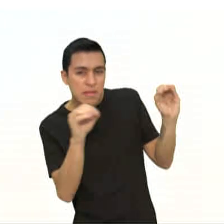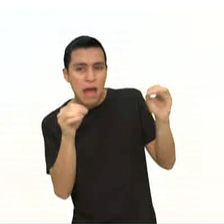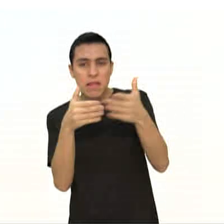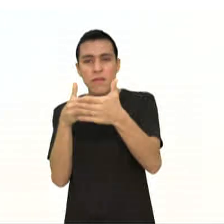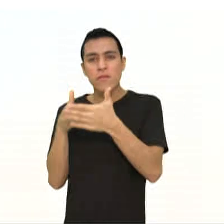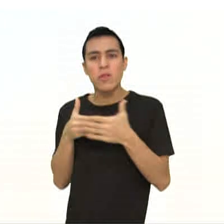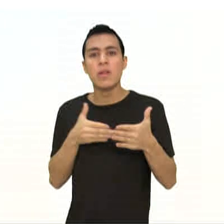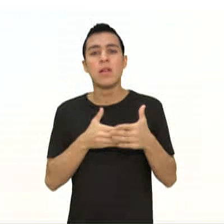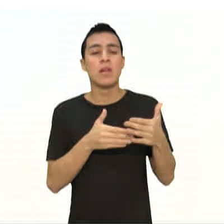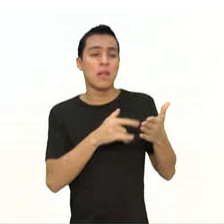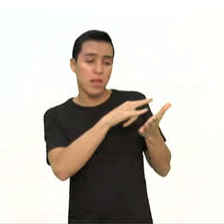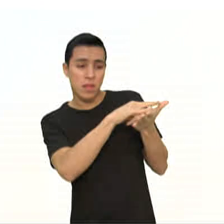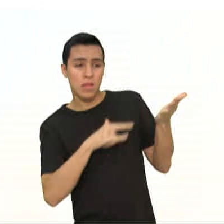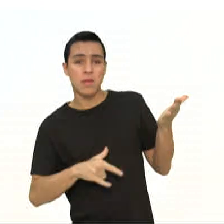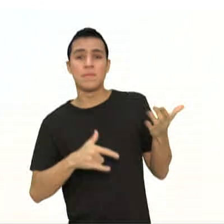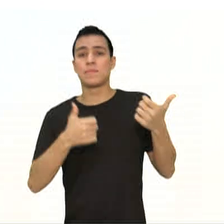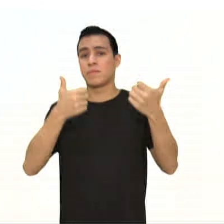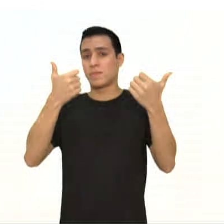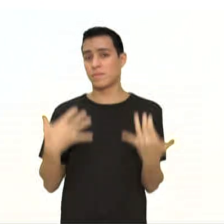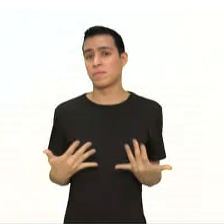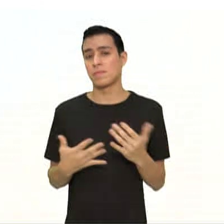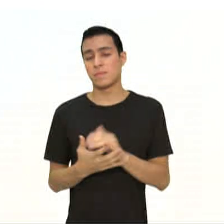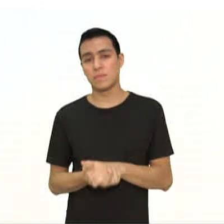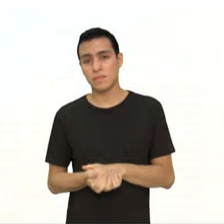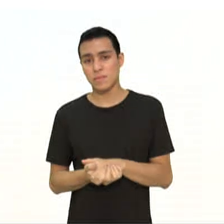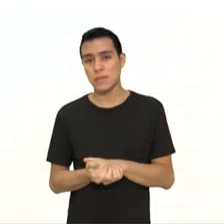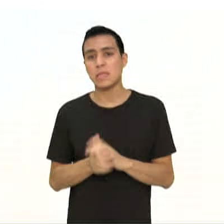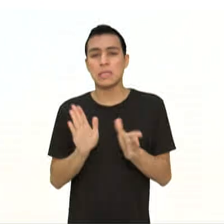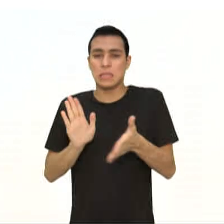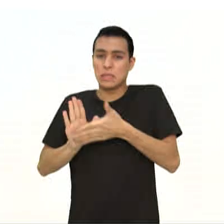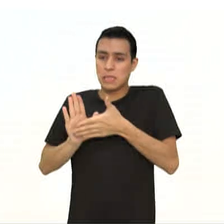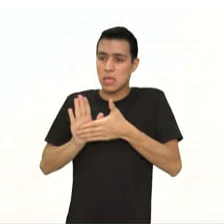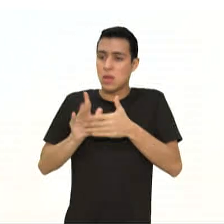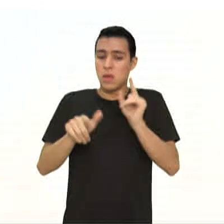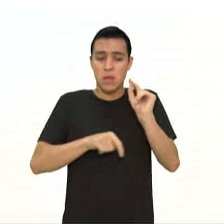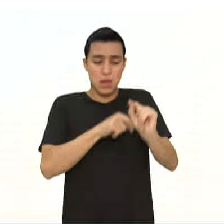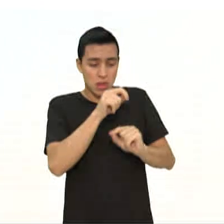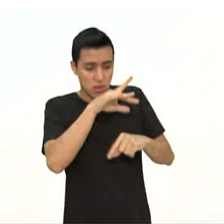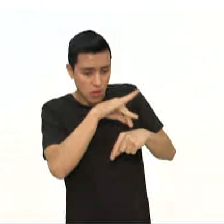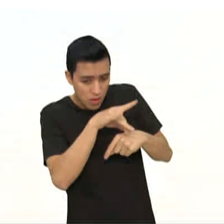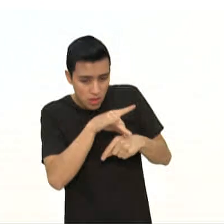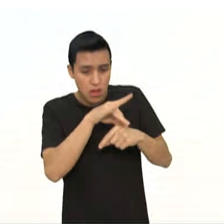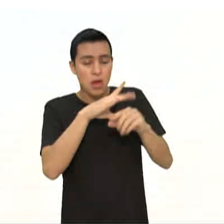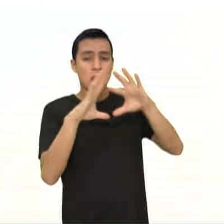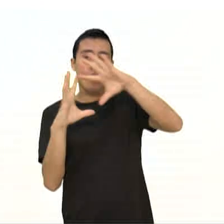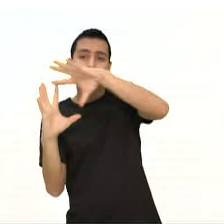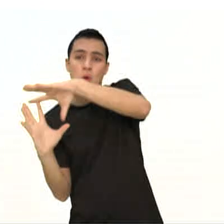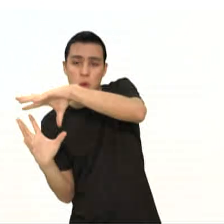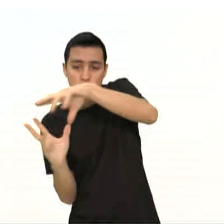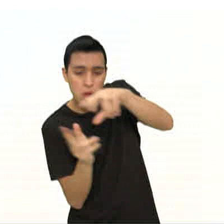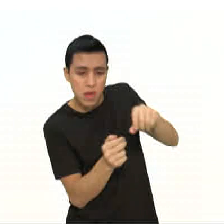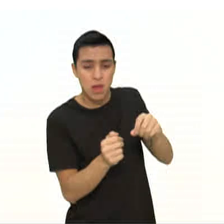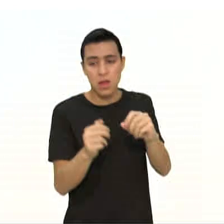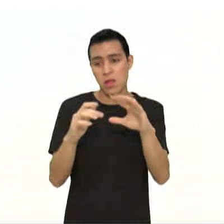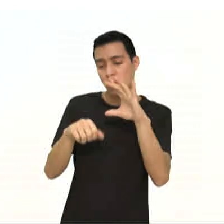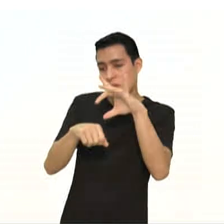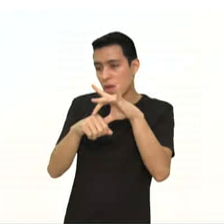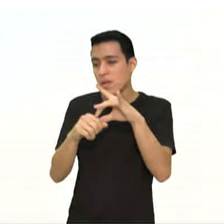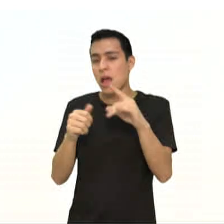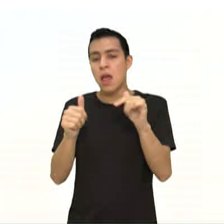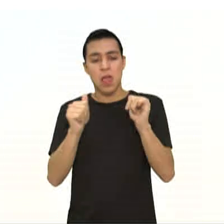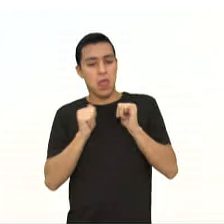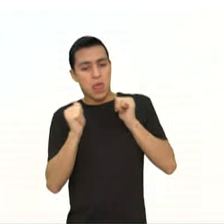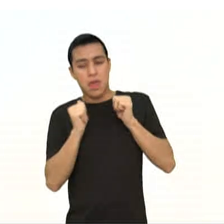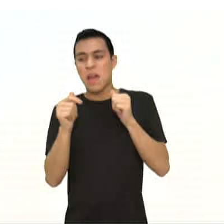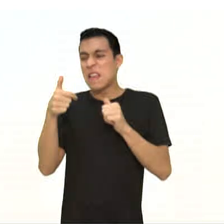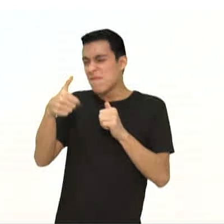seu documento Fatal Imbalance, propôs dividir as doenças em globais, negligenciadas e